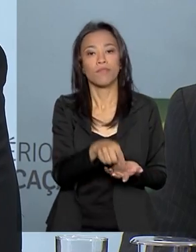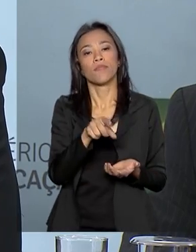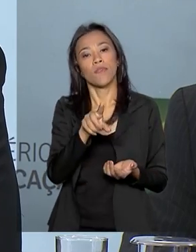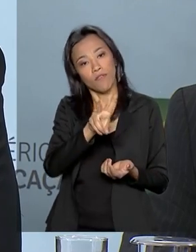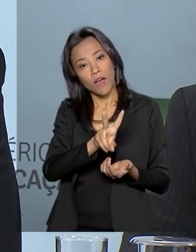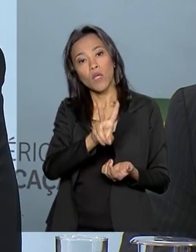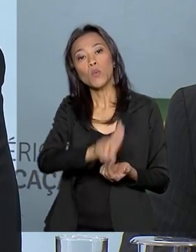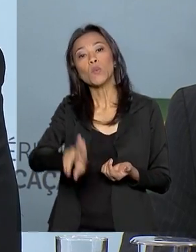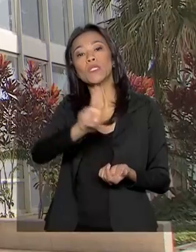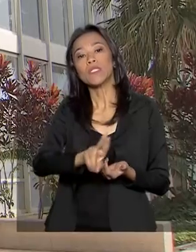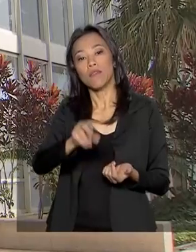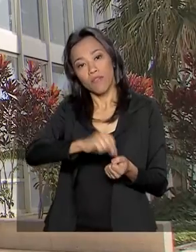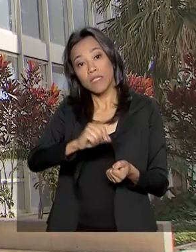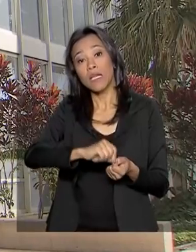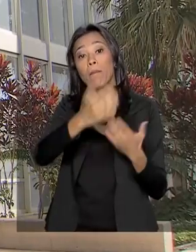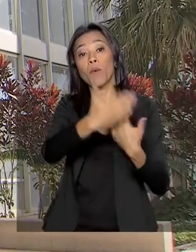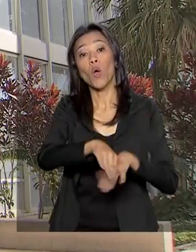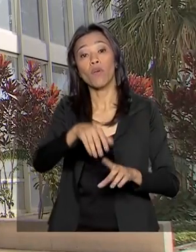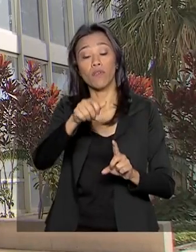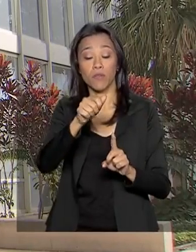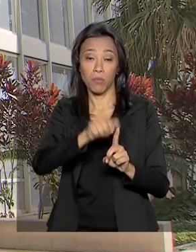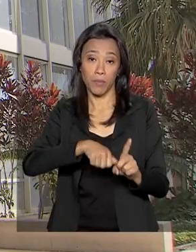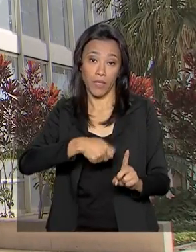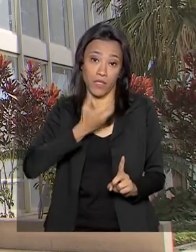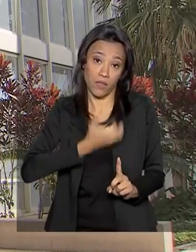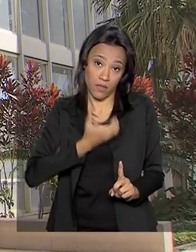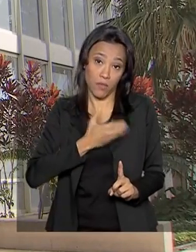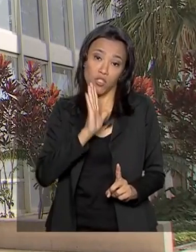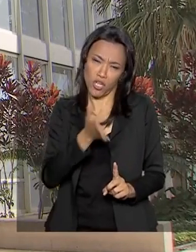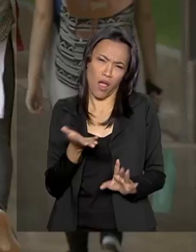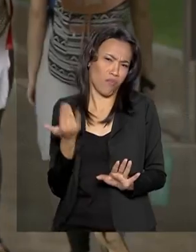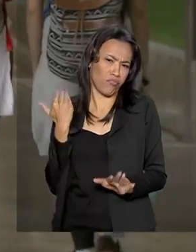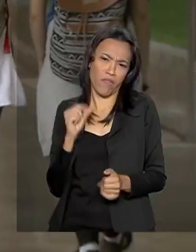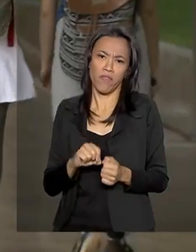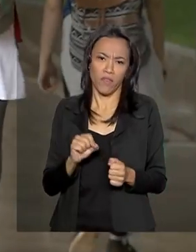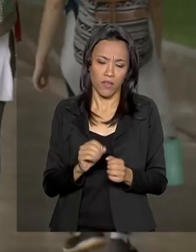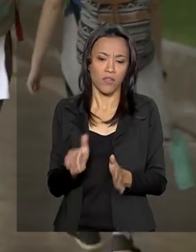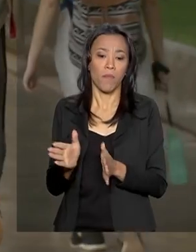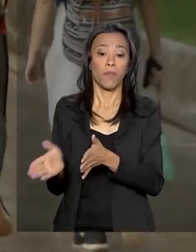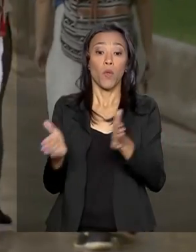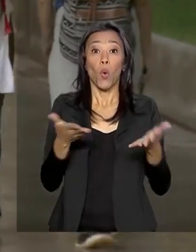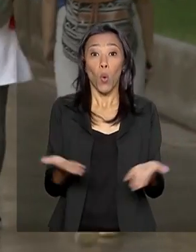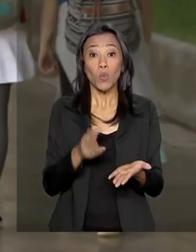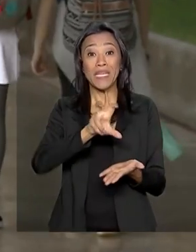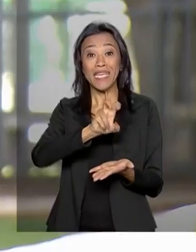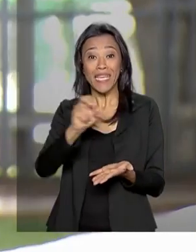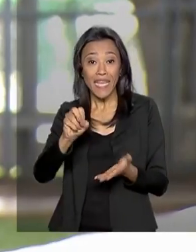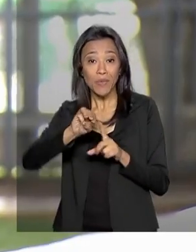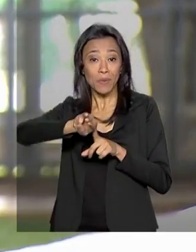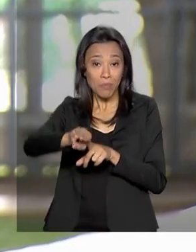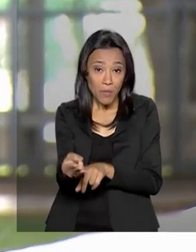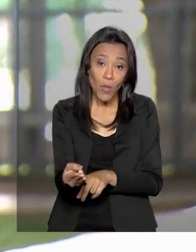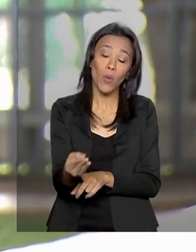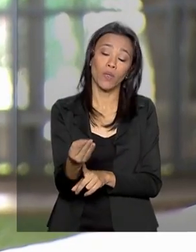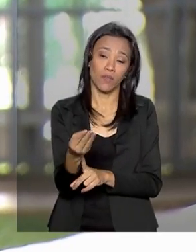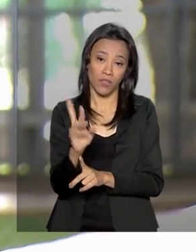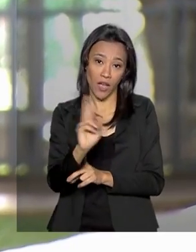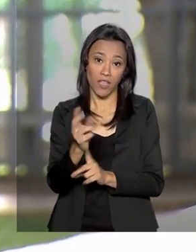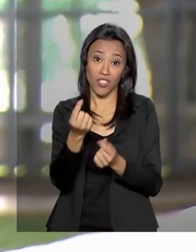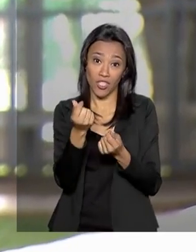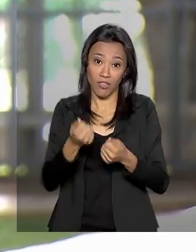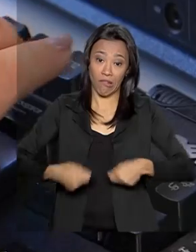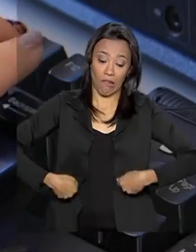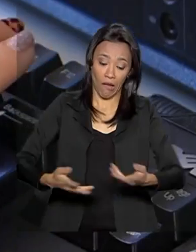dezembro, que já ocorre normalmente. Hoje, o Ministério da Educação gasta, em média, por ano, 500 milhões de reais para aplicar apenas uma